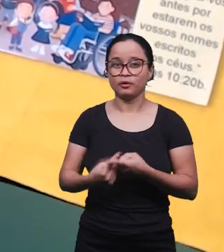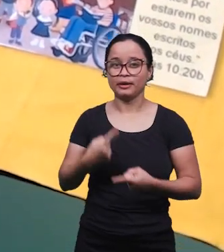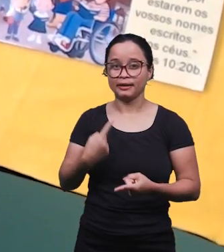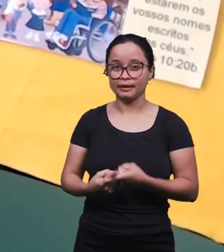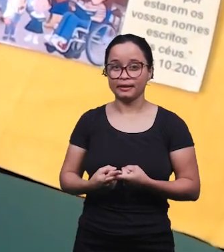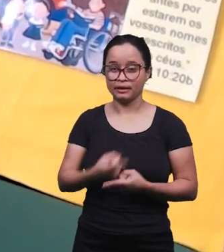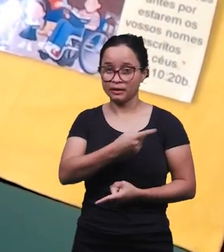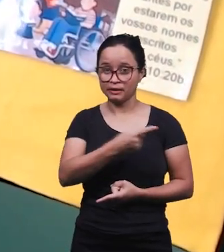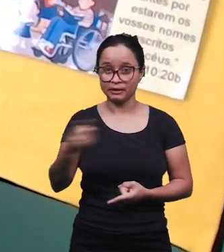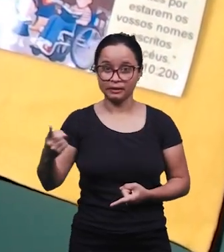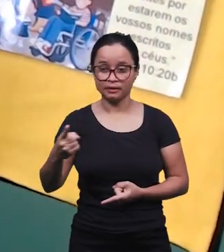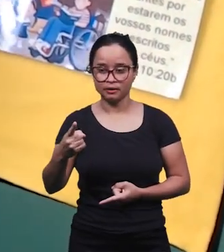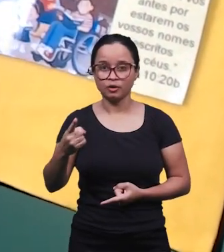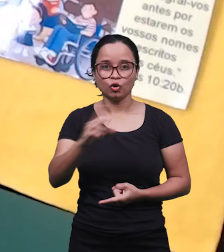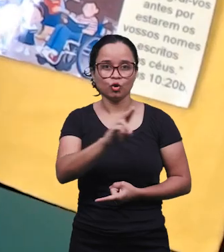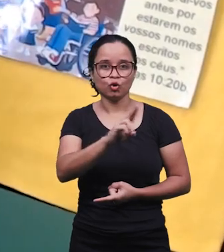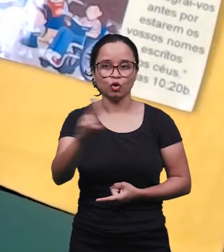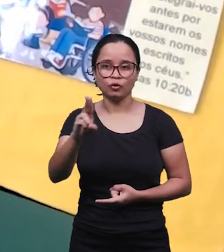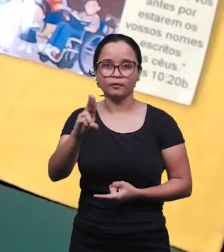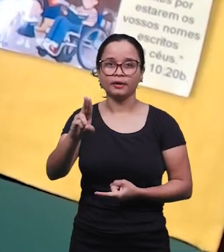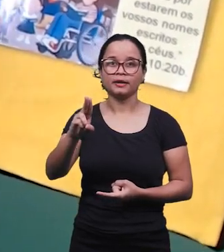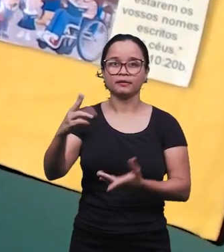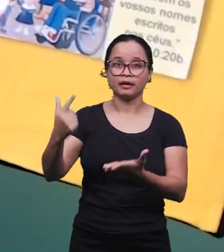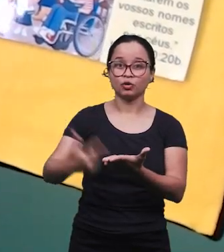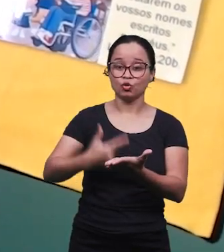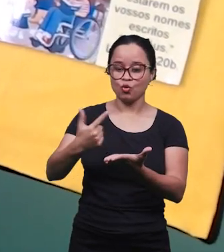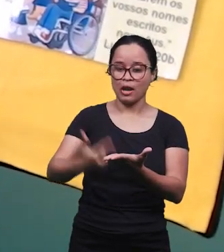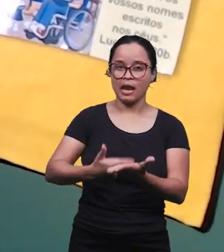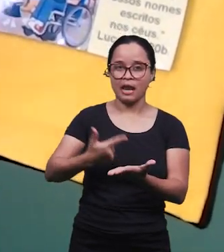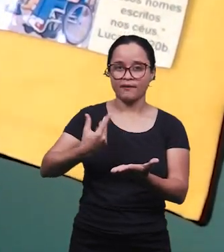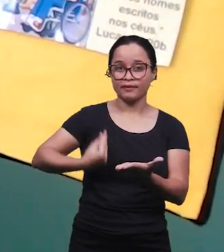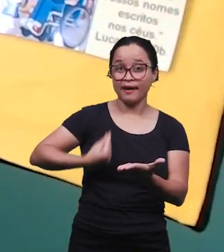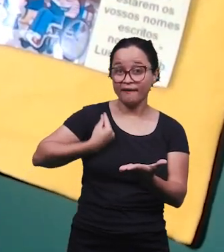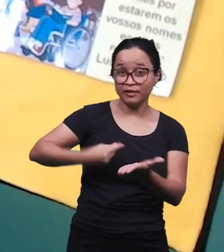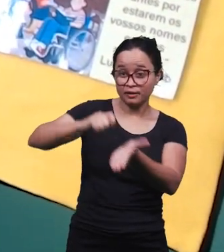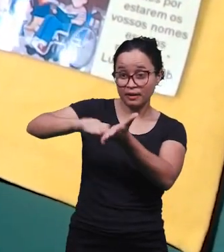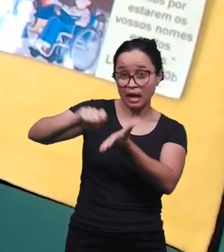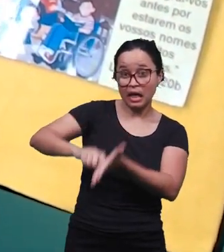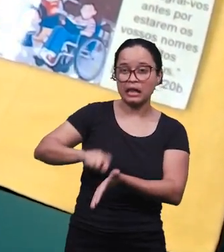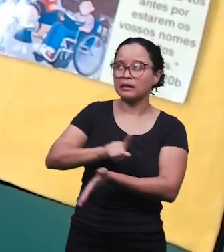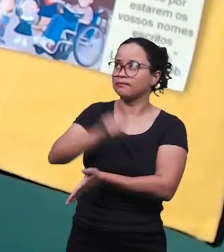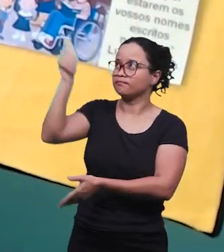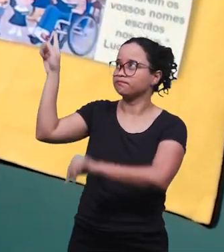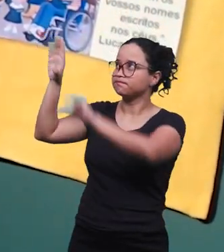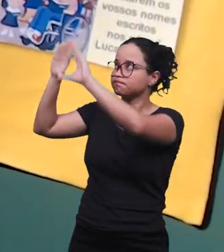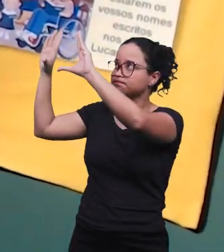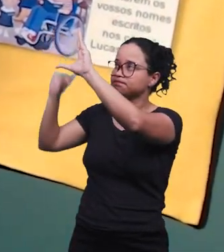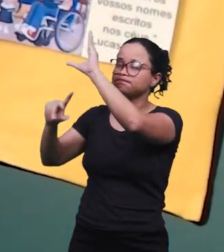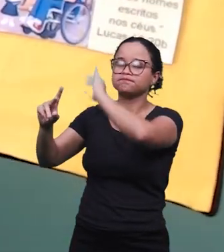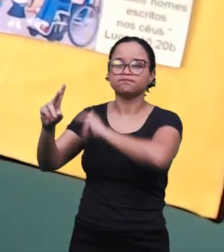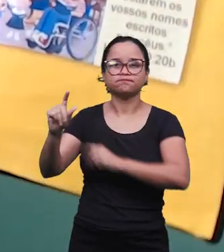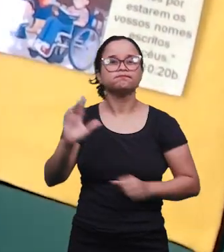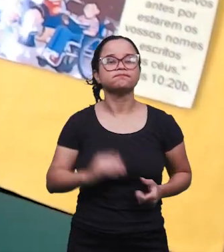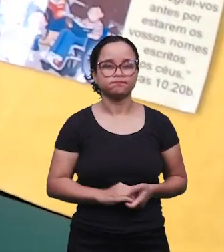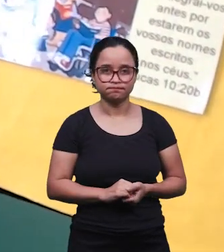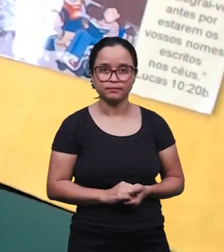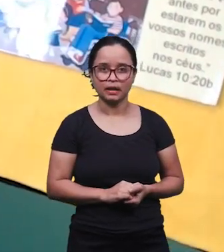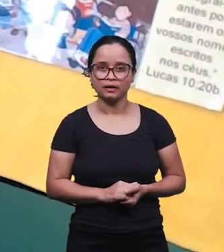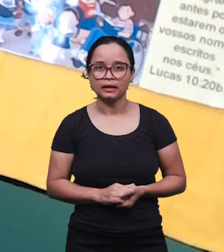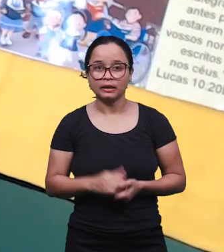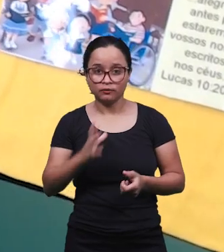alegrai-vos por estarem vossos nomes escritos no livro da vida, escrito no céu.